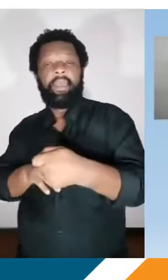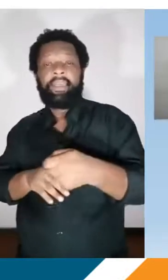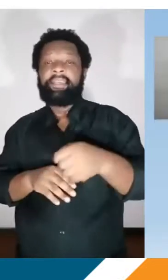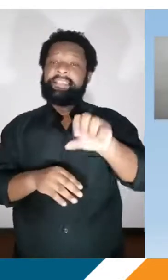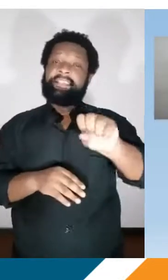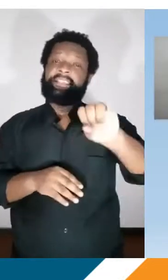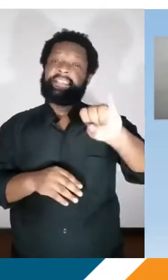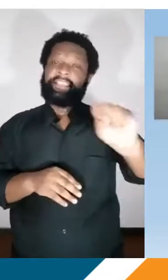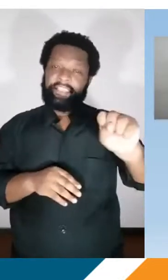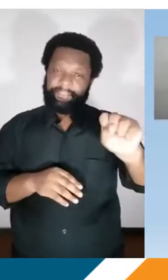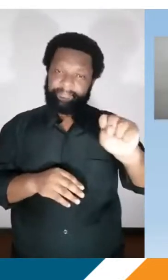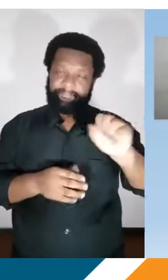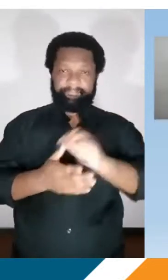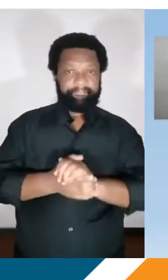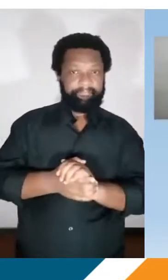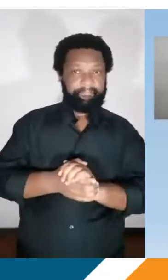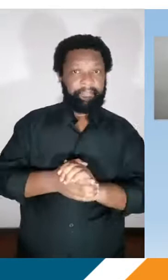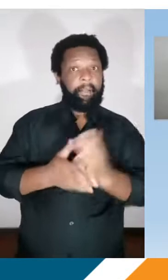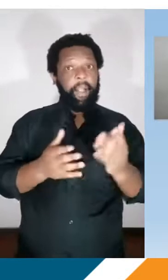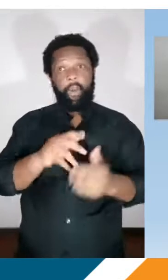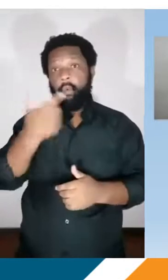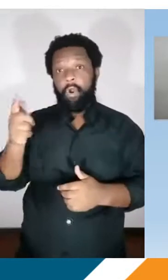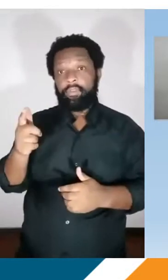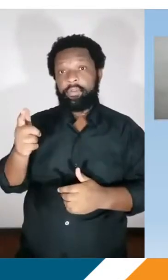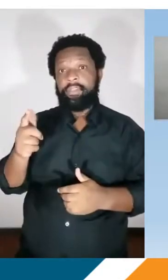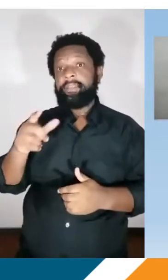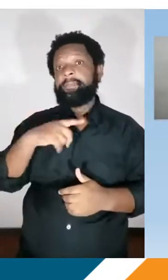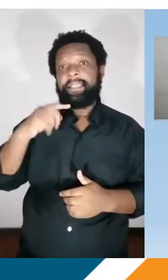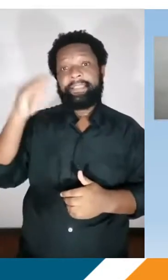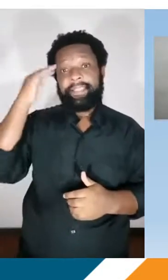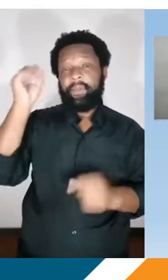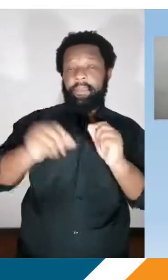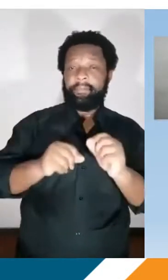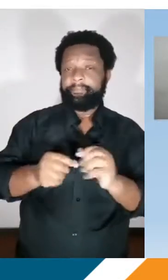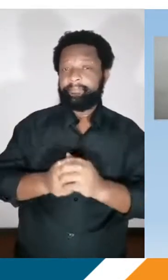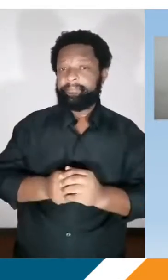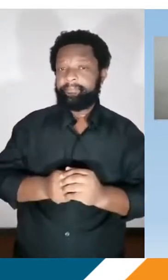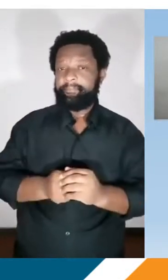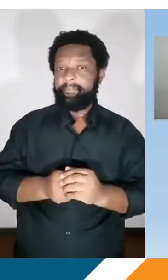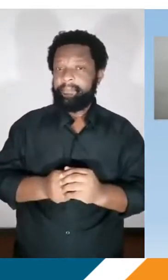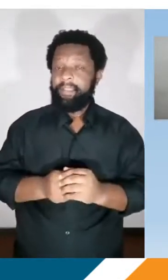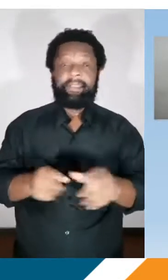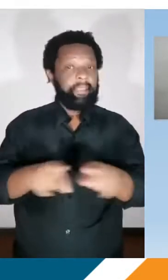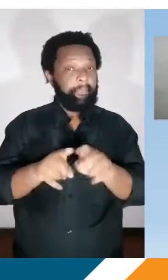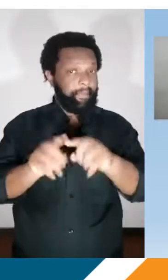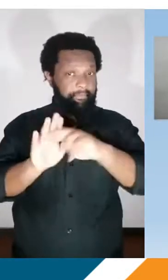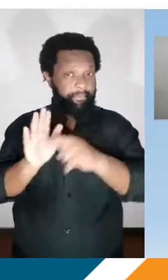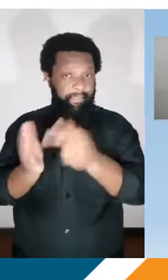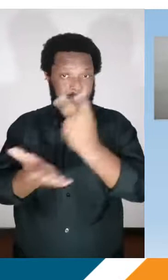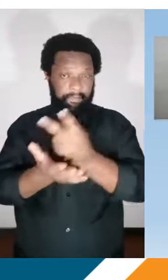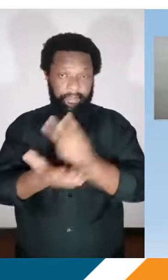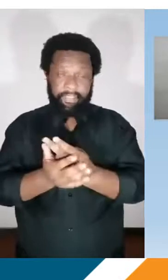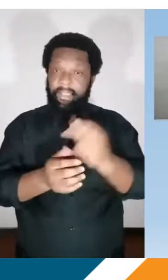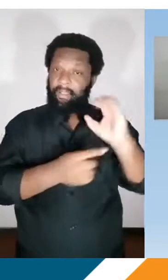gente? Cis, certo? E já o outro, o que vocês têm que ter em mente? É o seguinte, é o mesmo princípio,